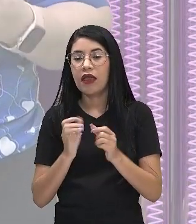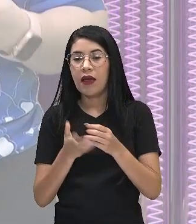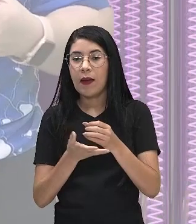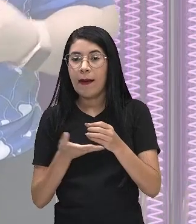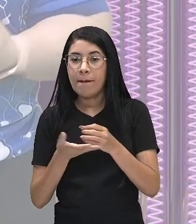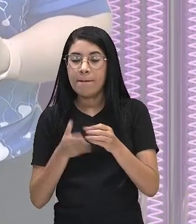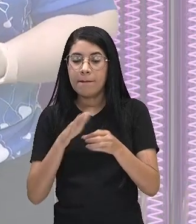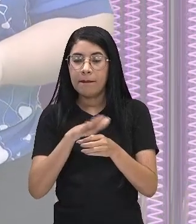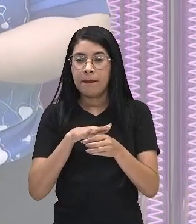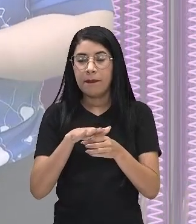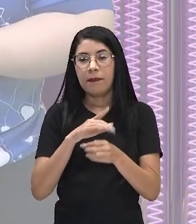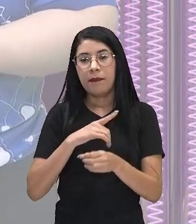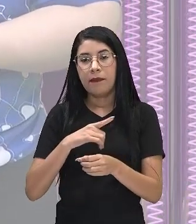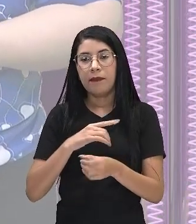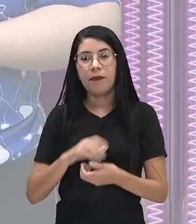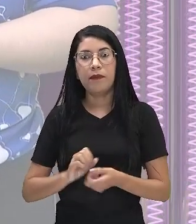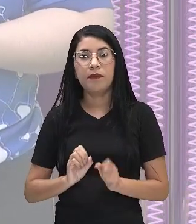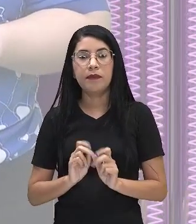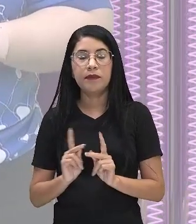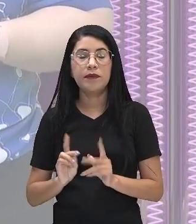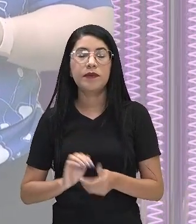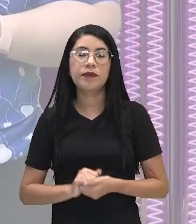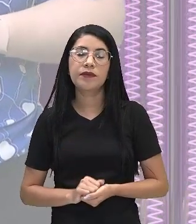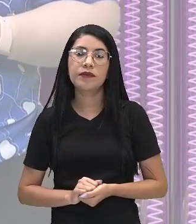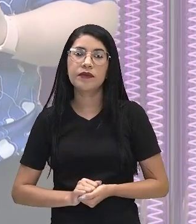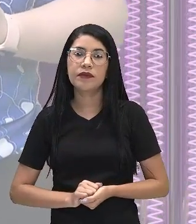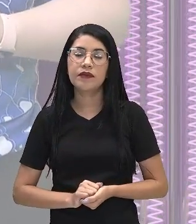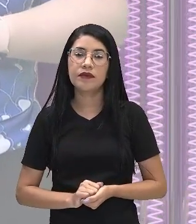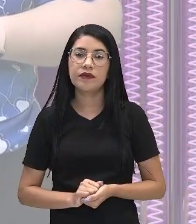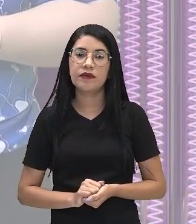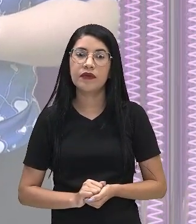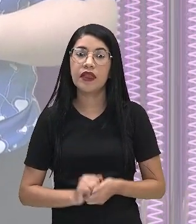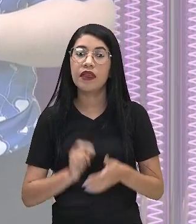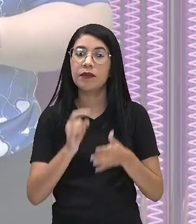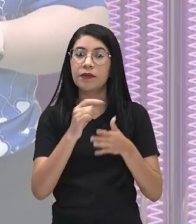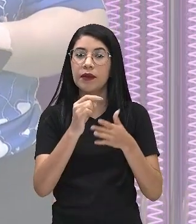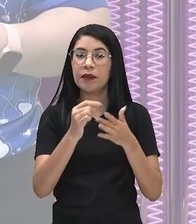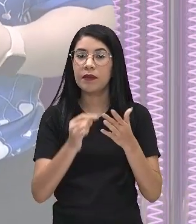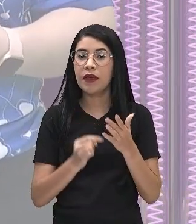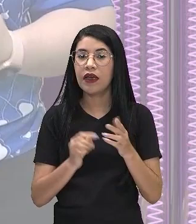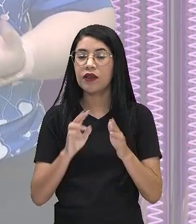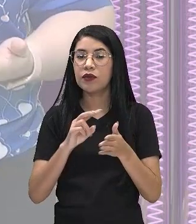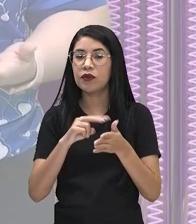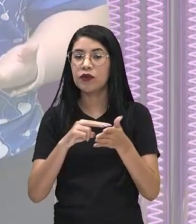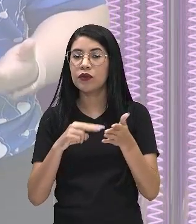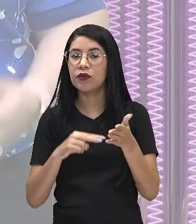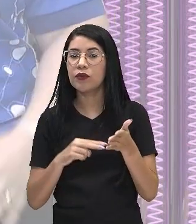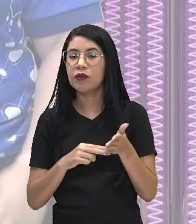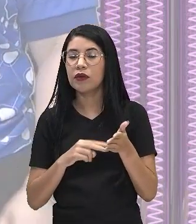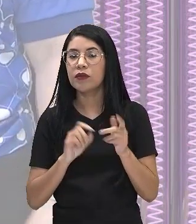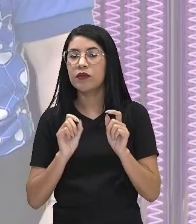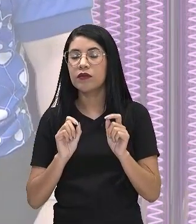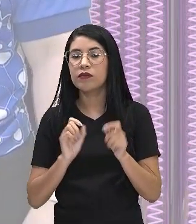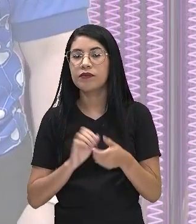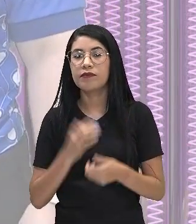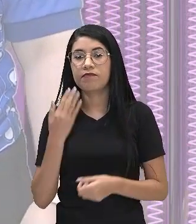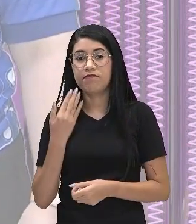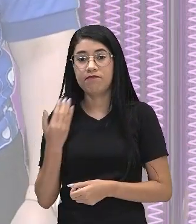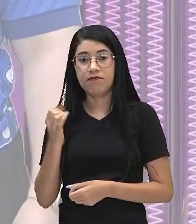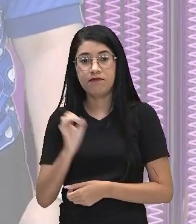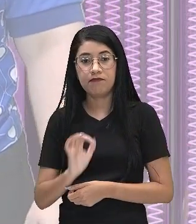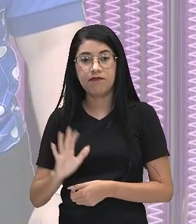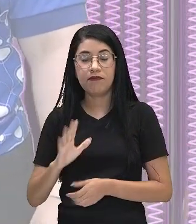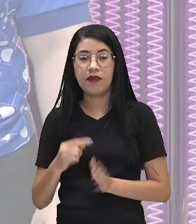bases deles, tá bom? E aí os elementos de um prisma, a gente vai verificar quais são os elementos, né? Aqui a gente tem um